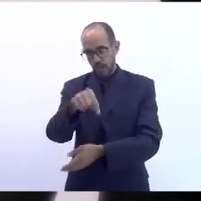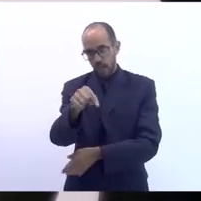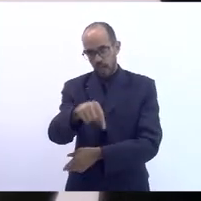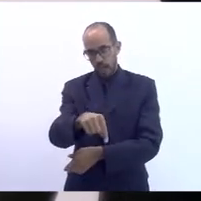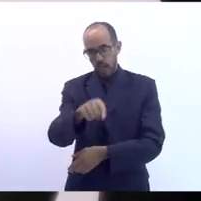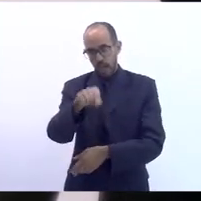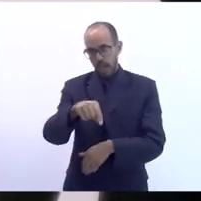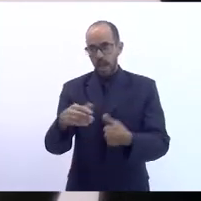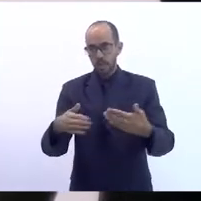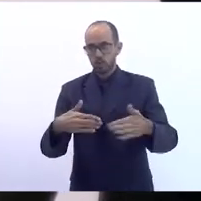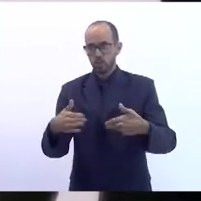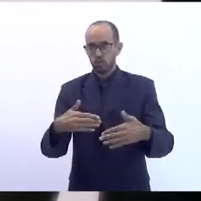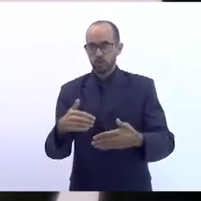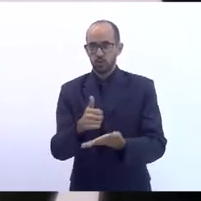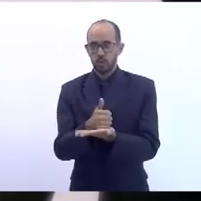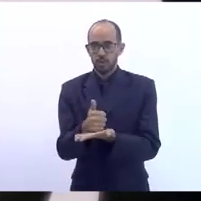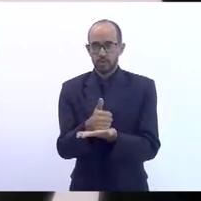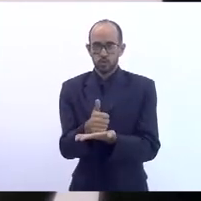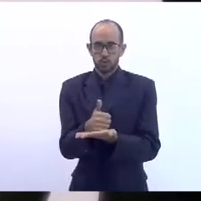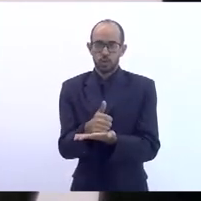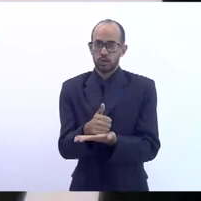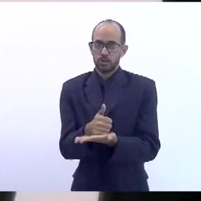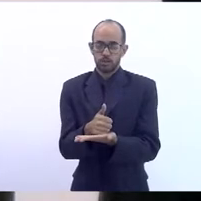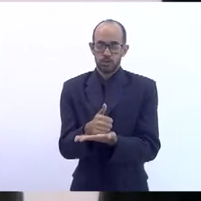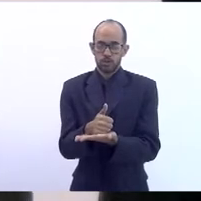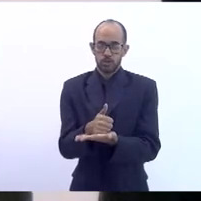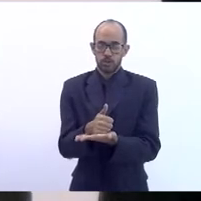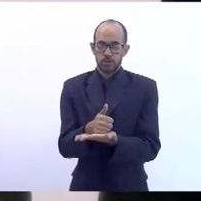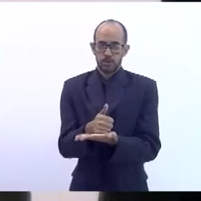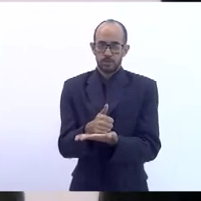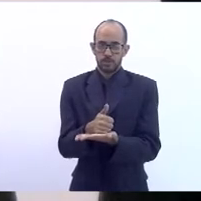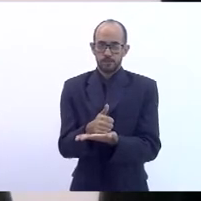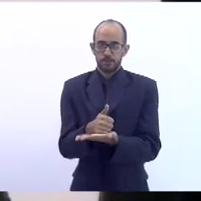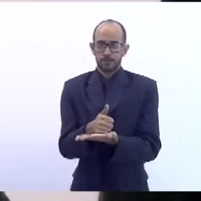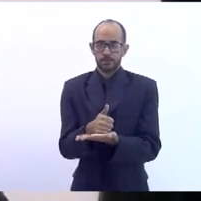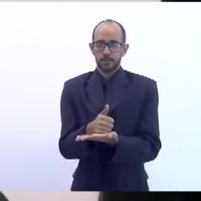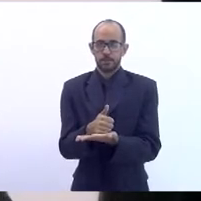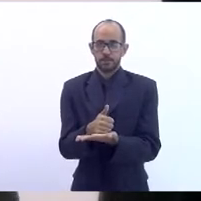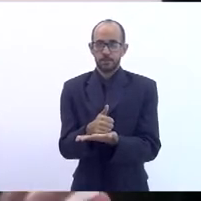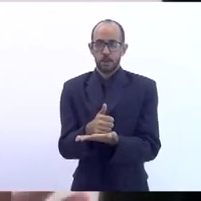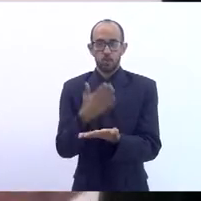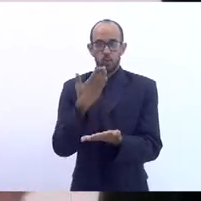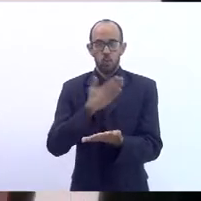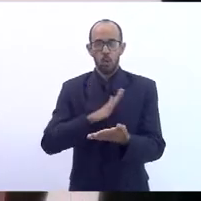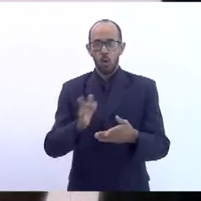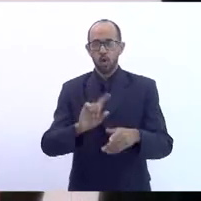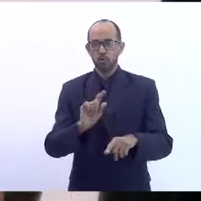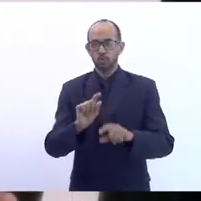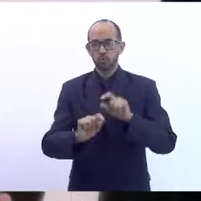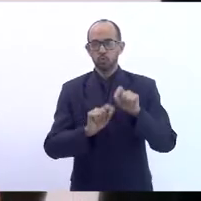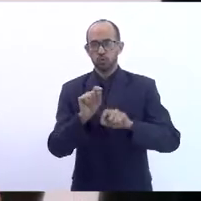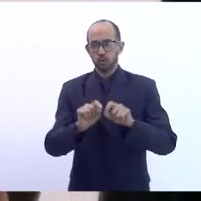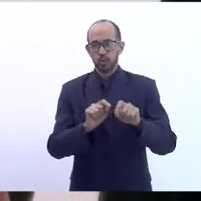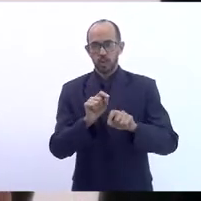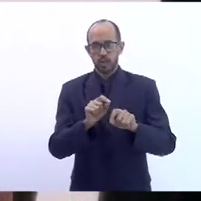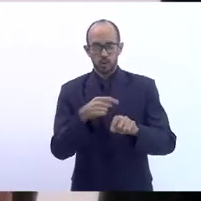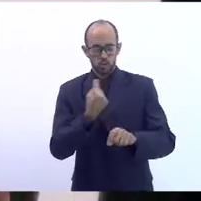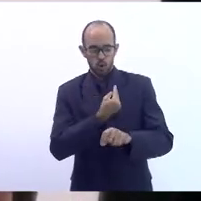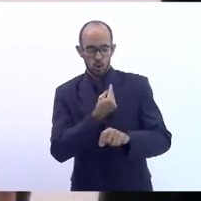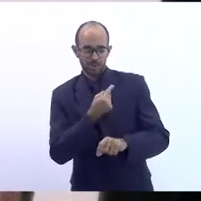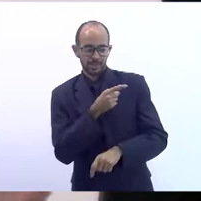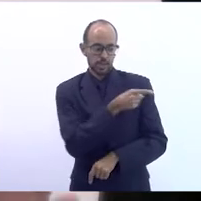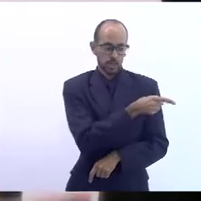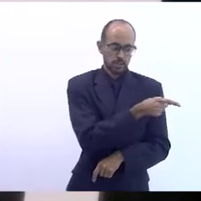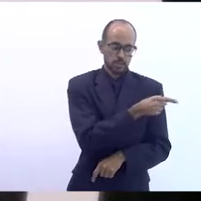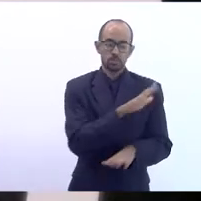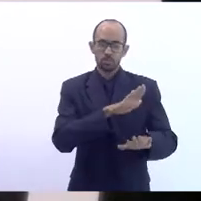é a indústria bom se divertir e e até assim eu não gosto muito desse papo nós e eles mas